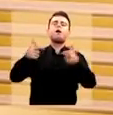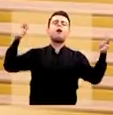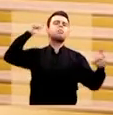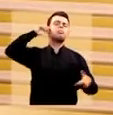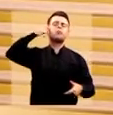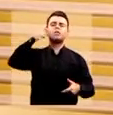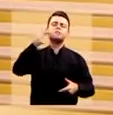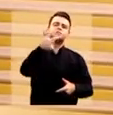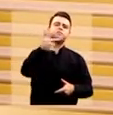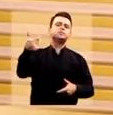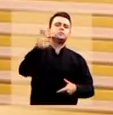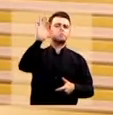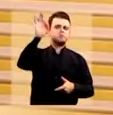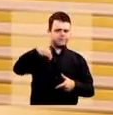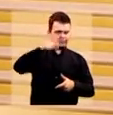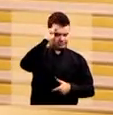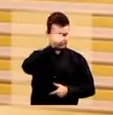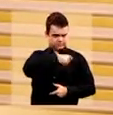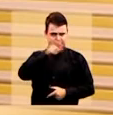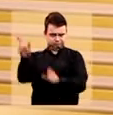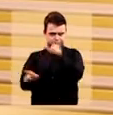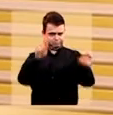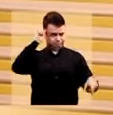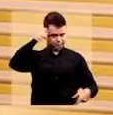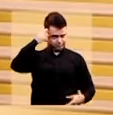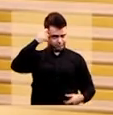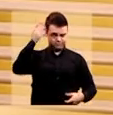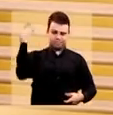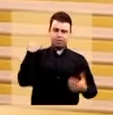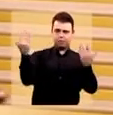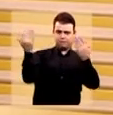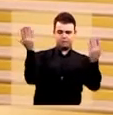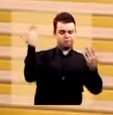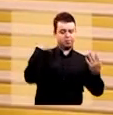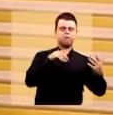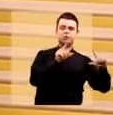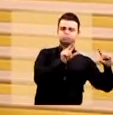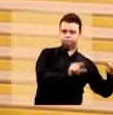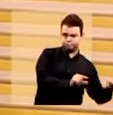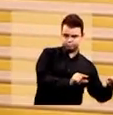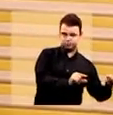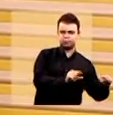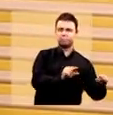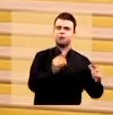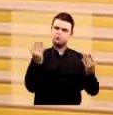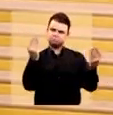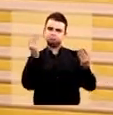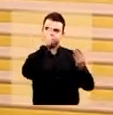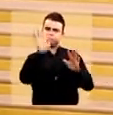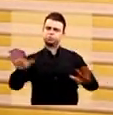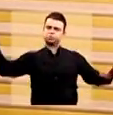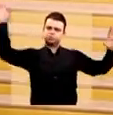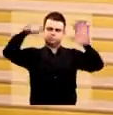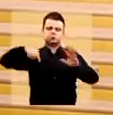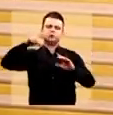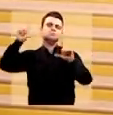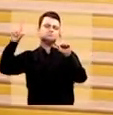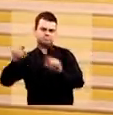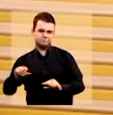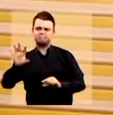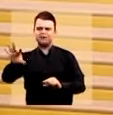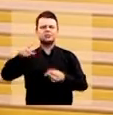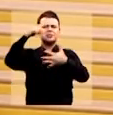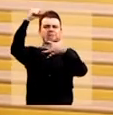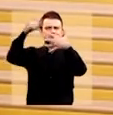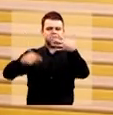representavam 22% da população aqui em Rio Preto. É menor do que quando a gente compara com o número do Brasil. Mas e as